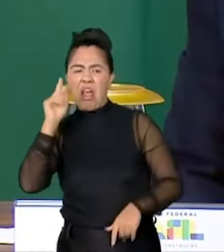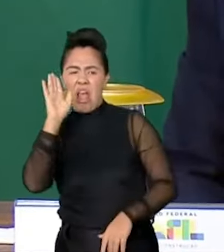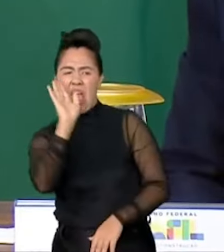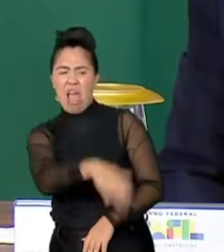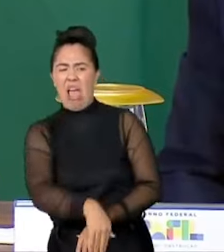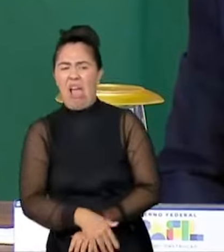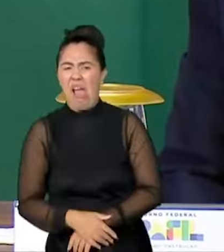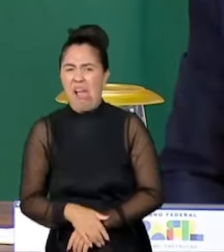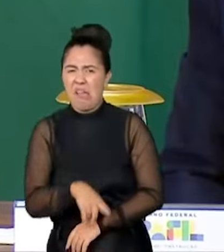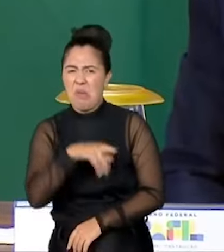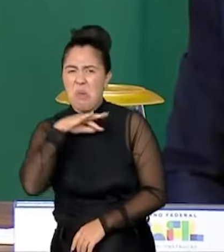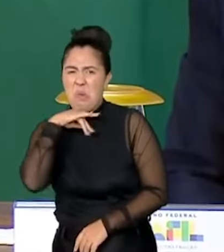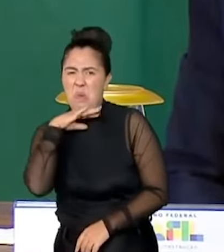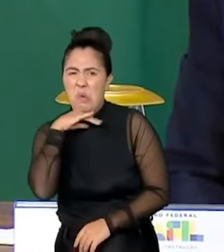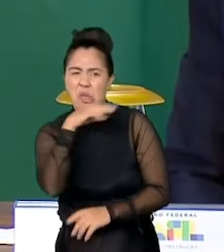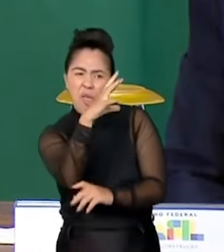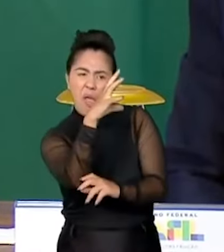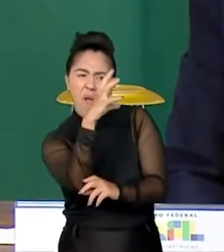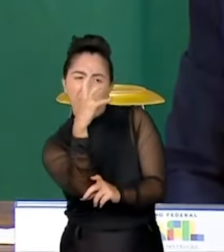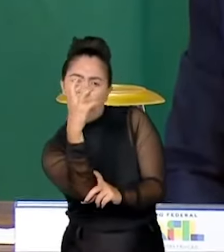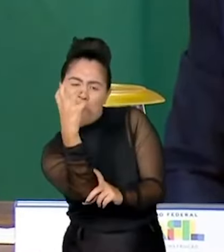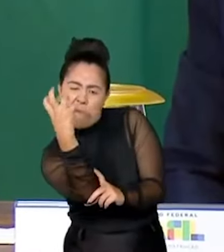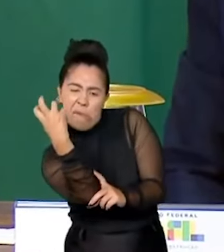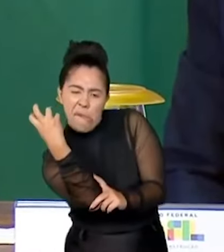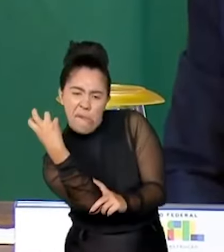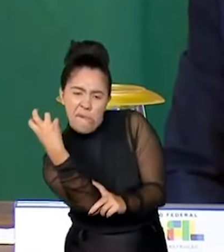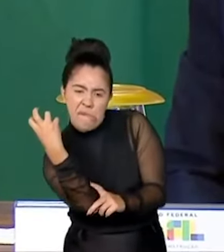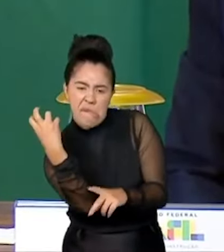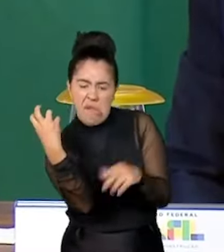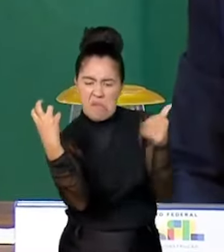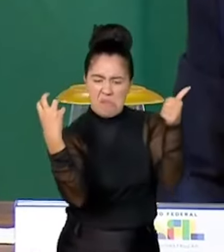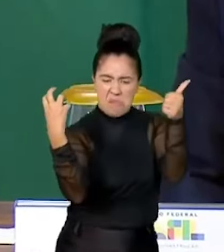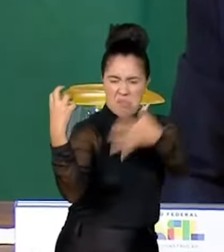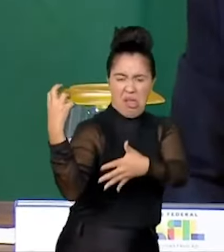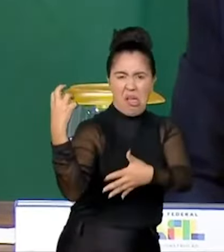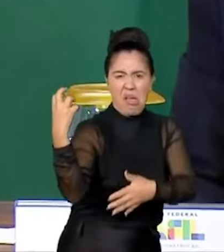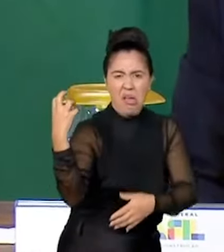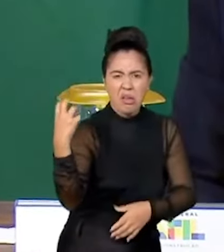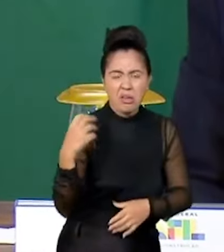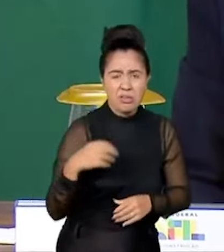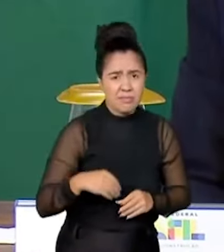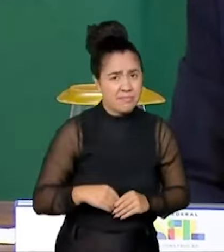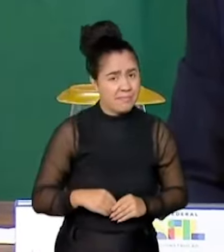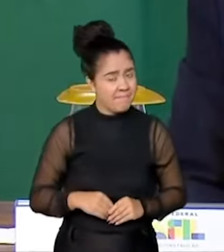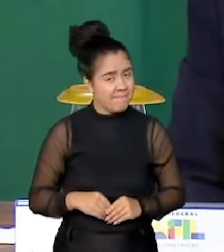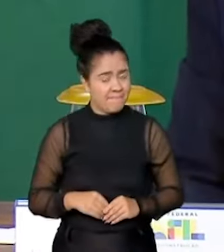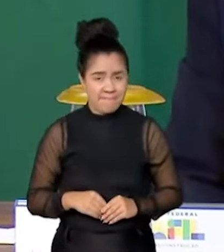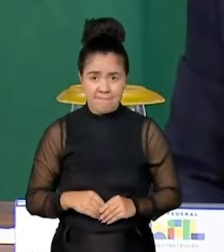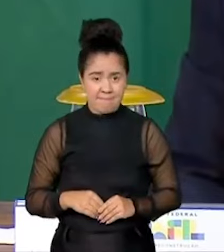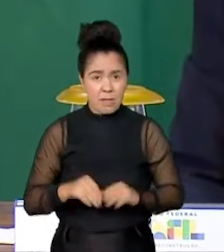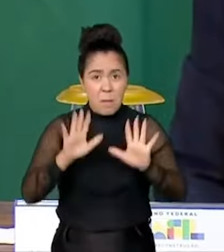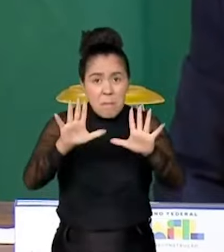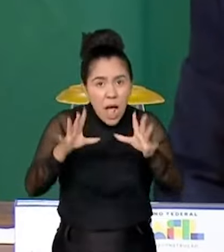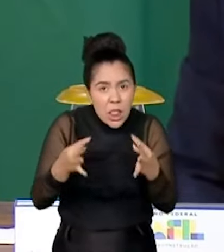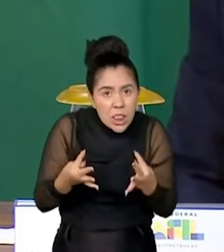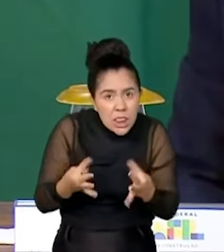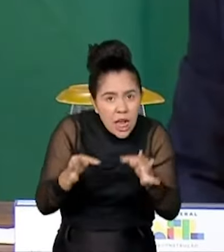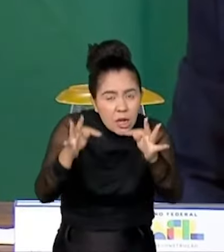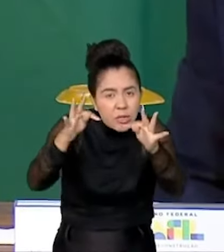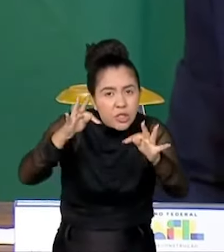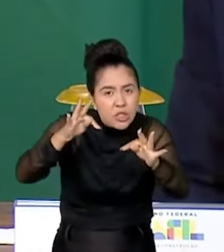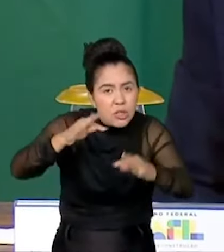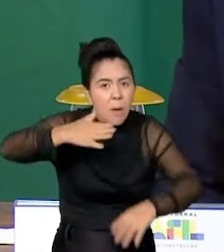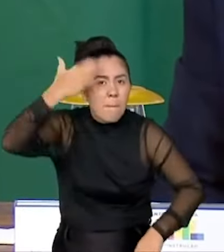árvore pequena e torta, você dizia, essa terra não vale nada. A tecnologia provou